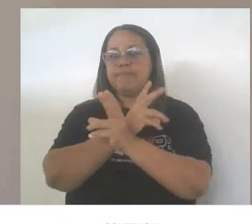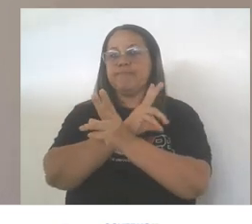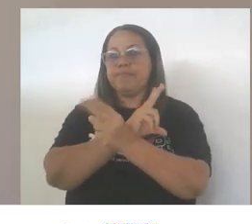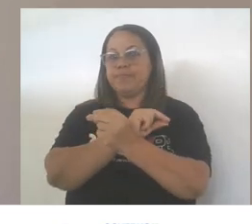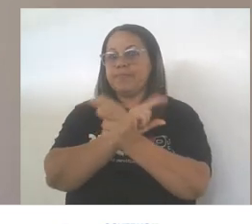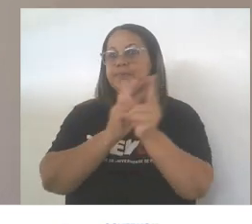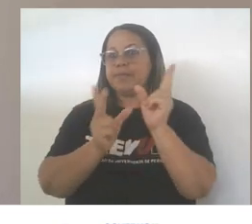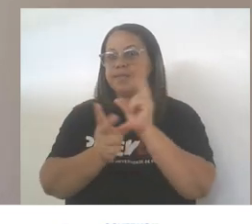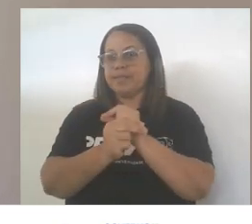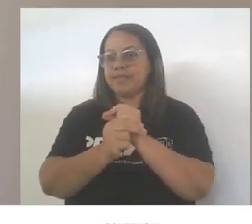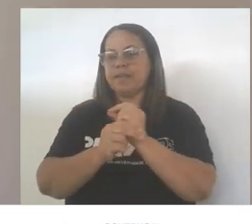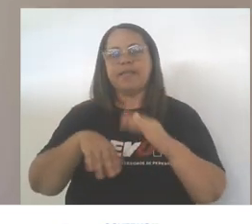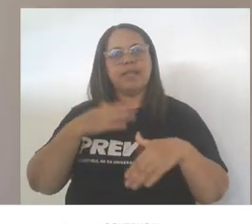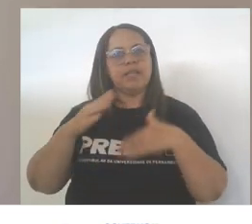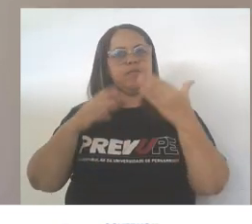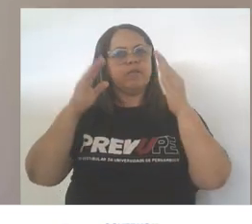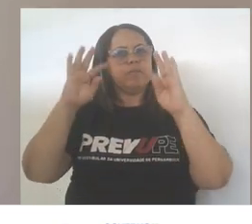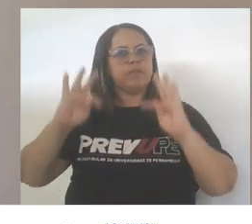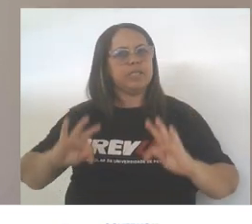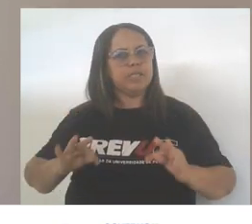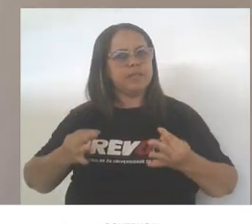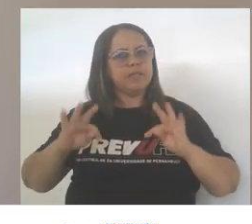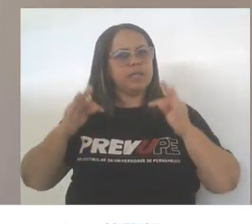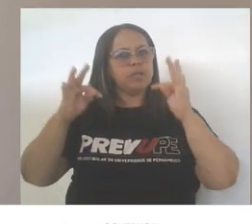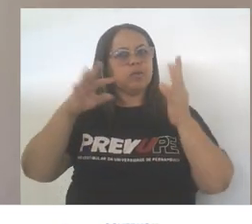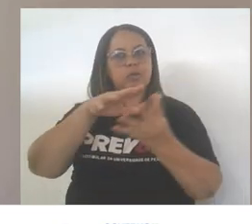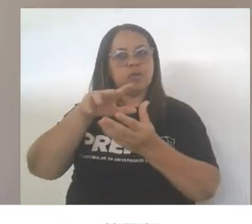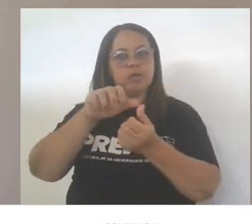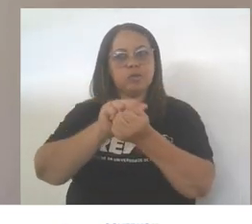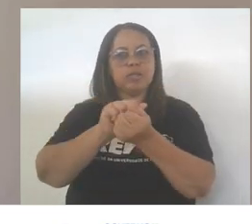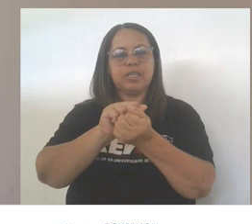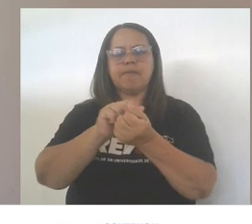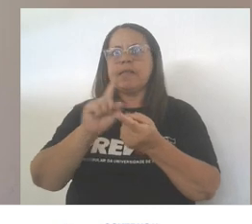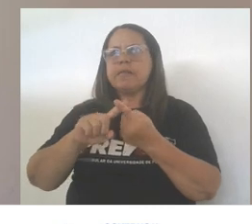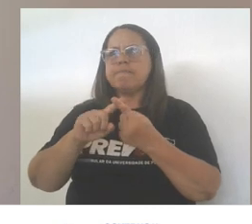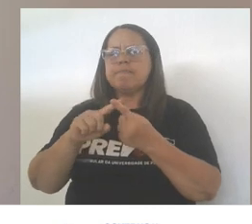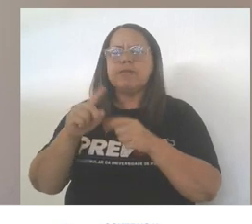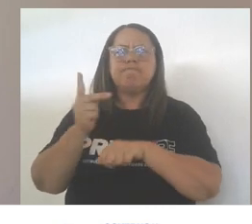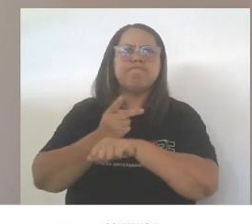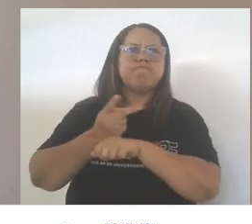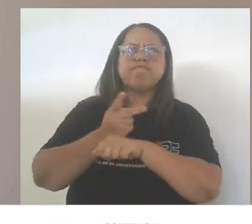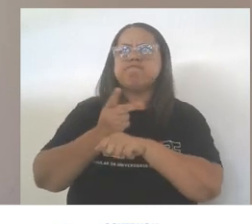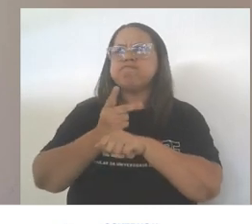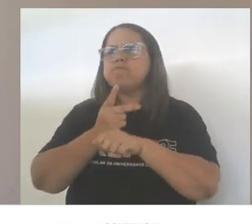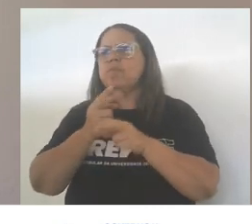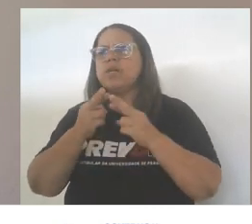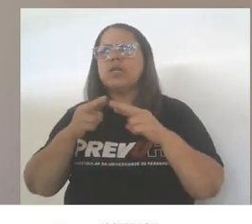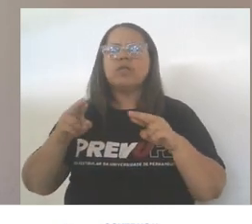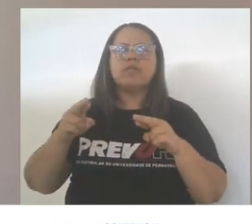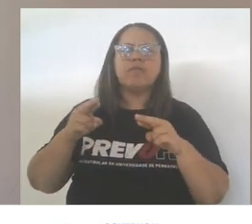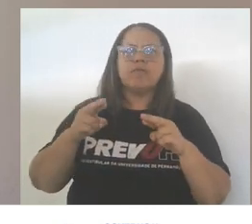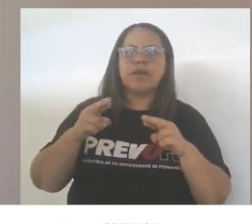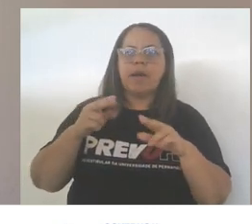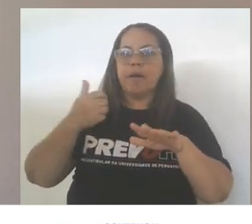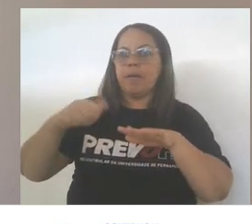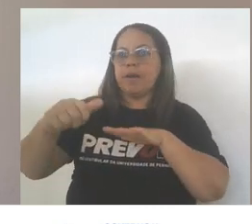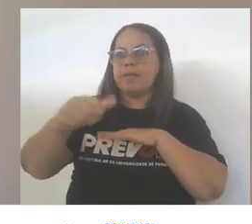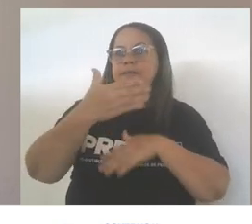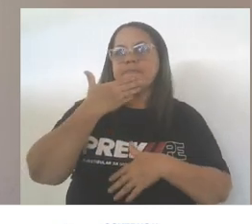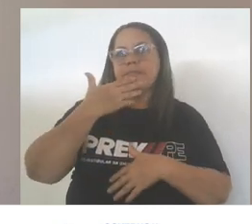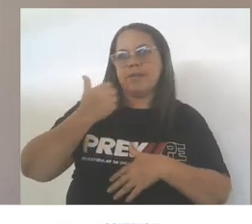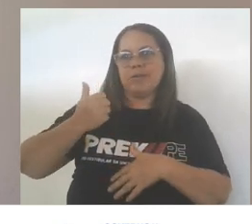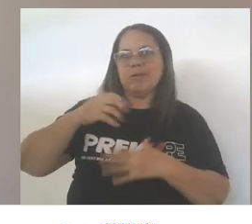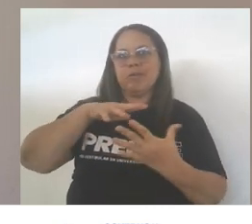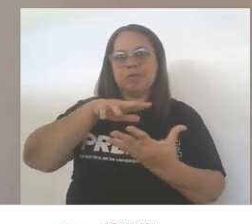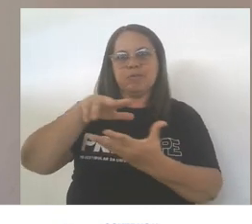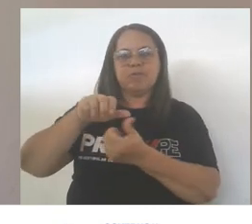reciclagem, desenvolvimento de tecnologias sustentáveis e a busca por soluções para preservar a qualidade do nosso planeta,